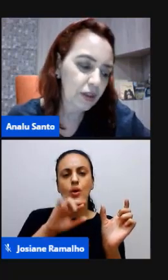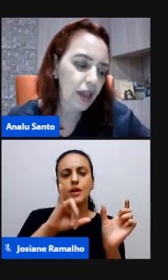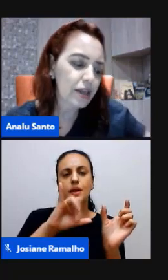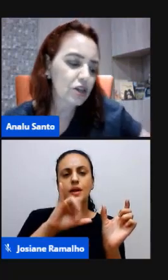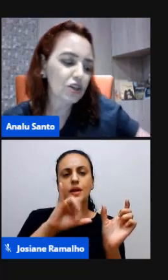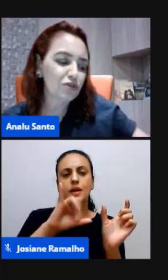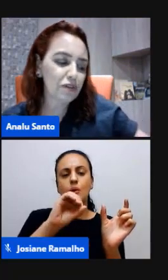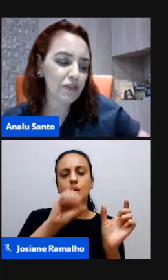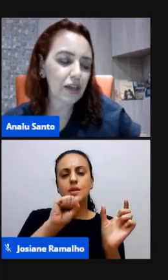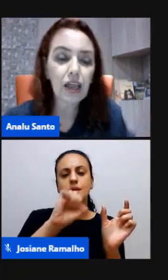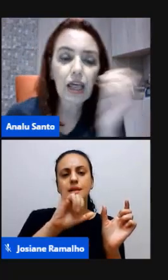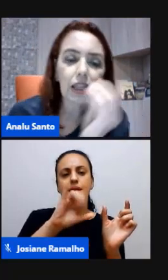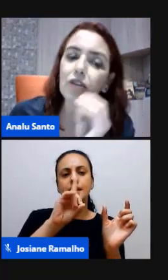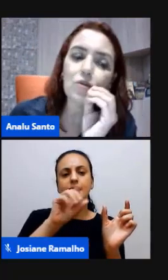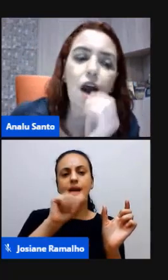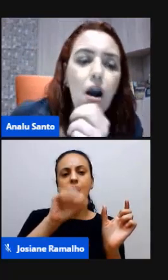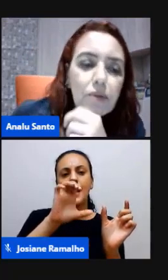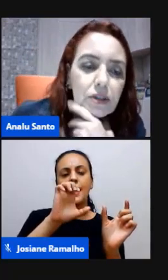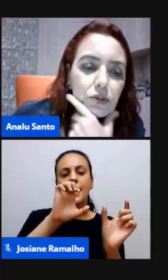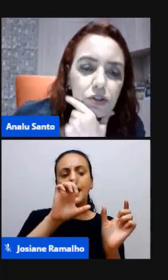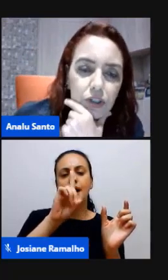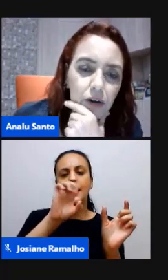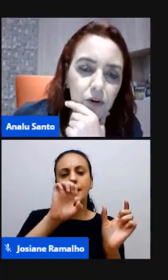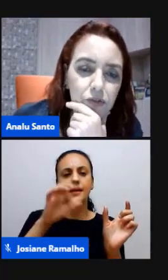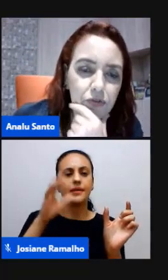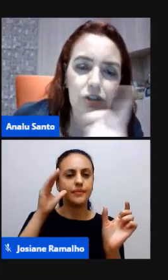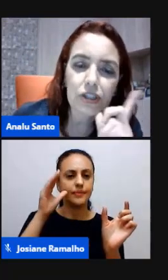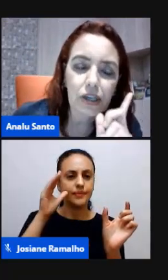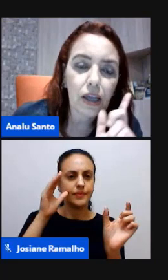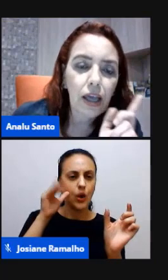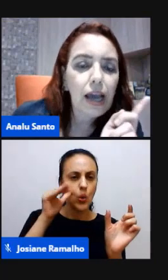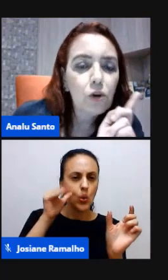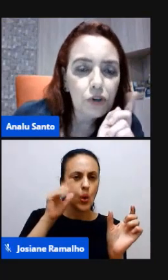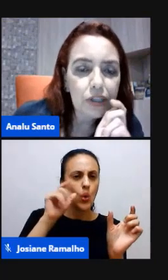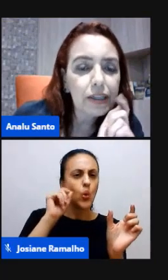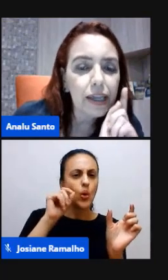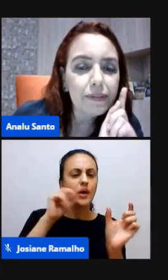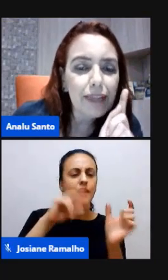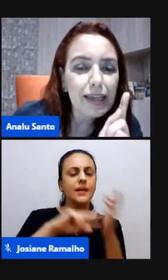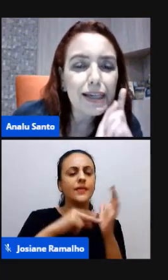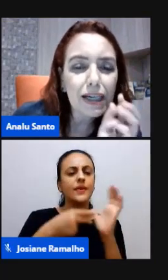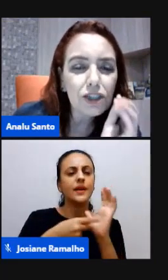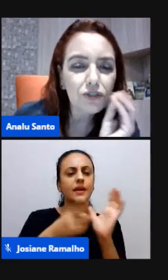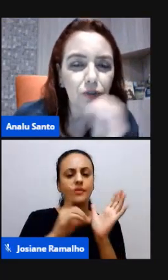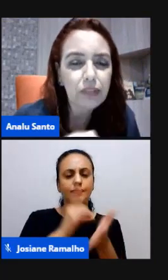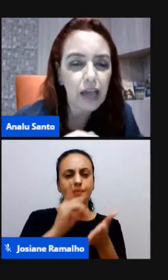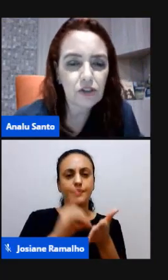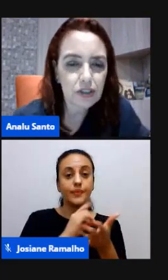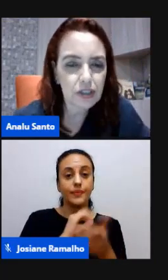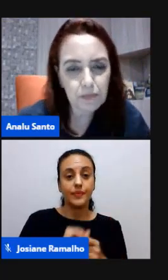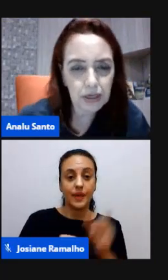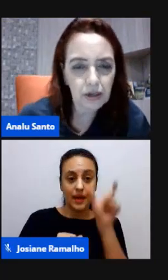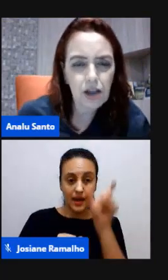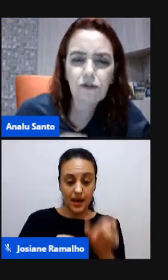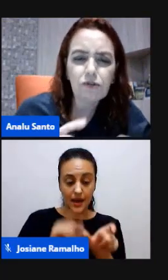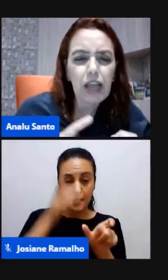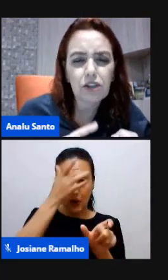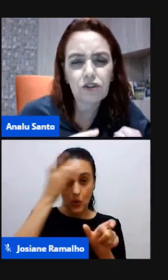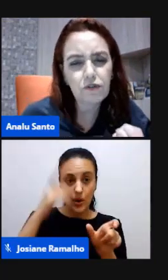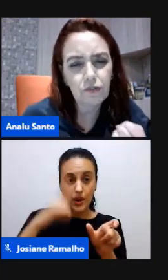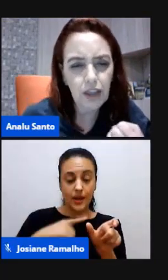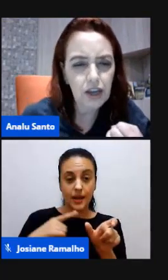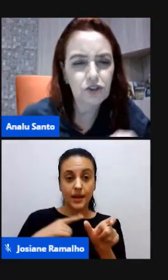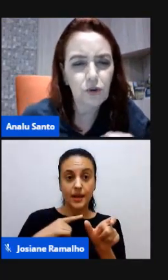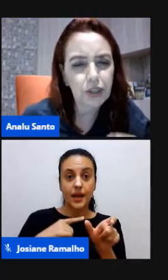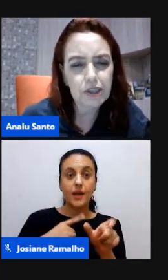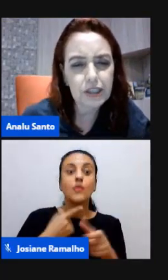curiosidade. Né? E a gente vai ver, lá no Howes, no dicionário Howes, diz que curiosidade é quem tem grande vontade de saber, vontade